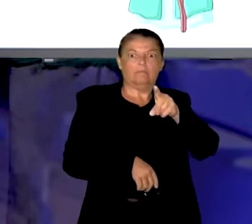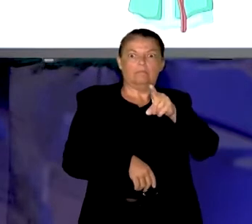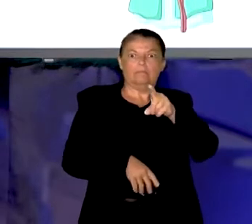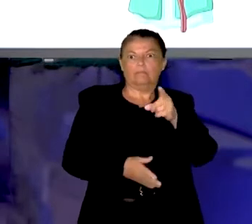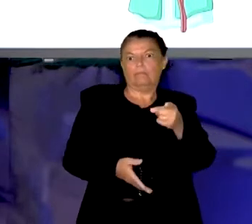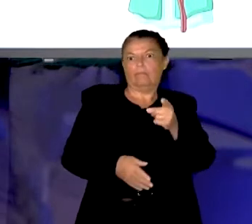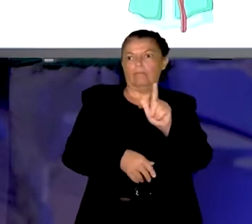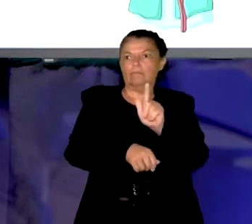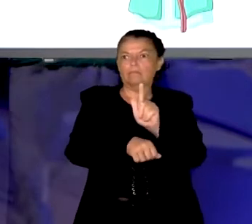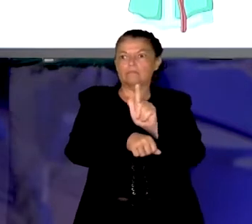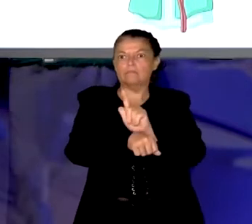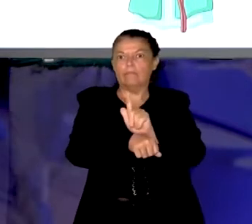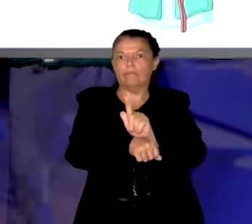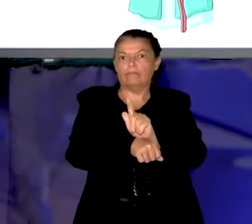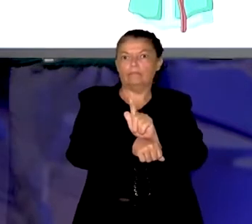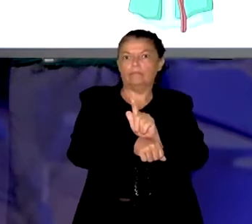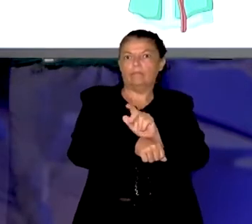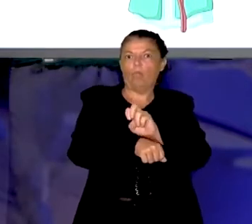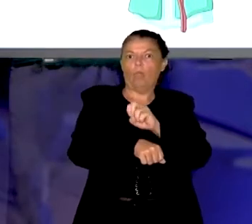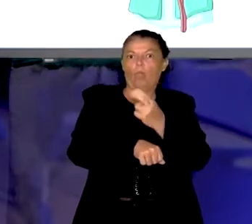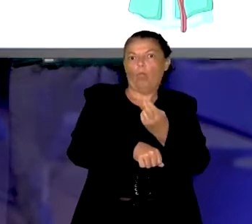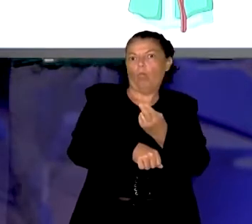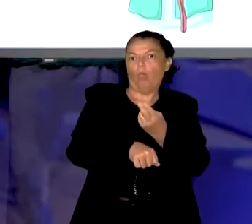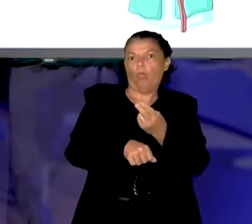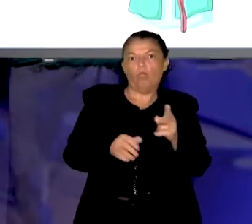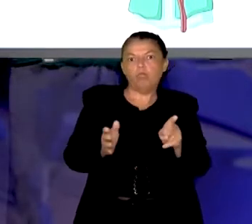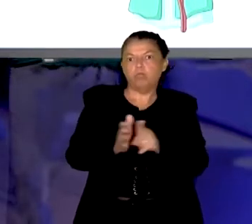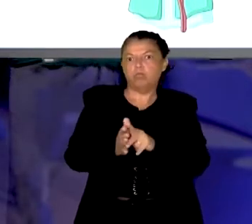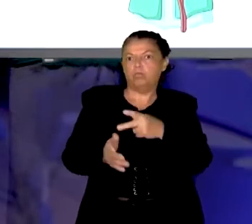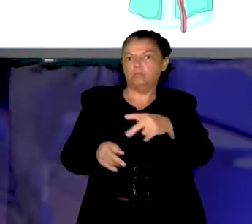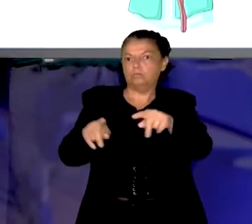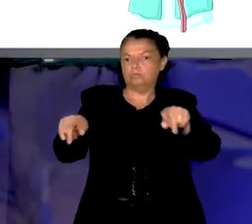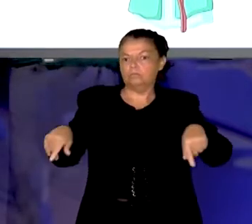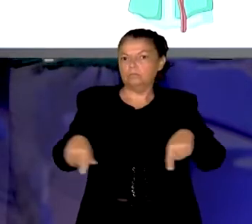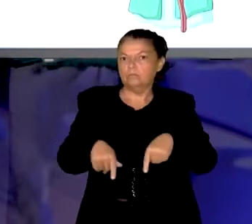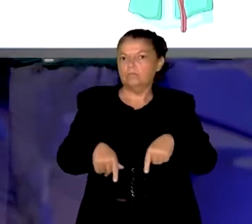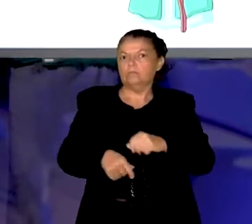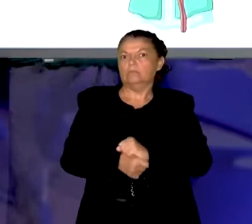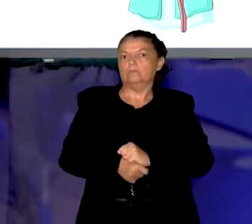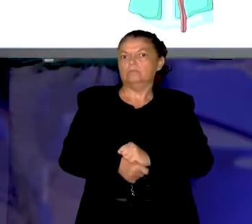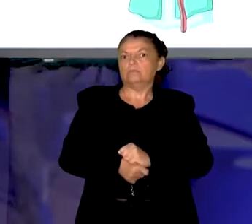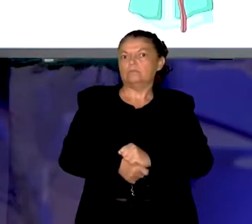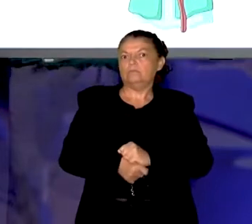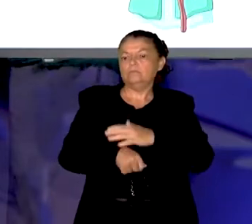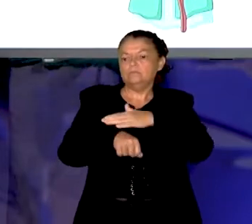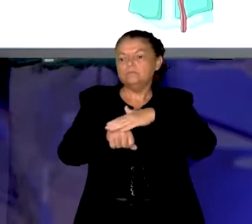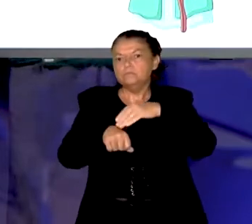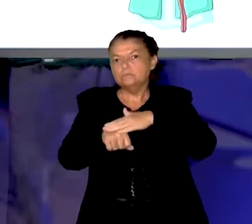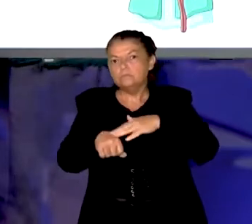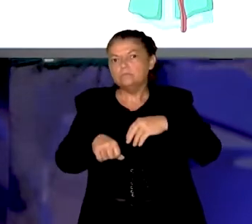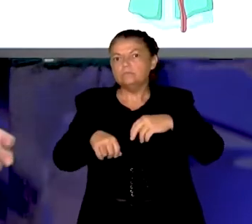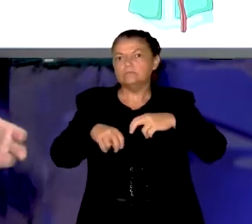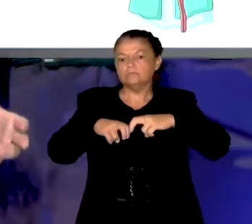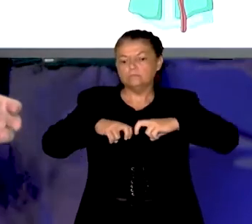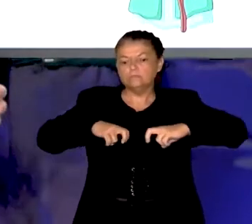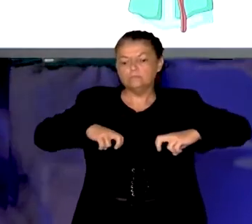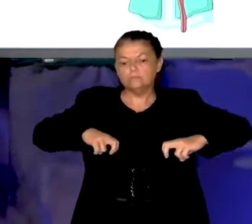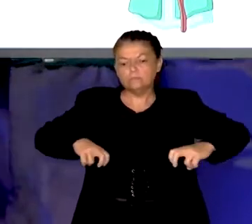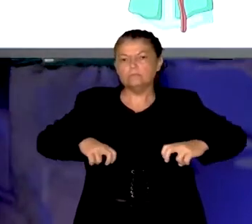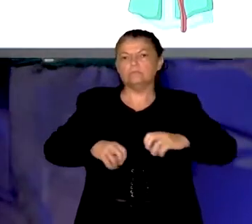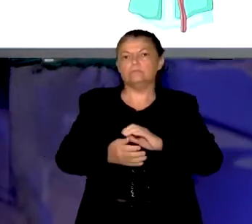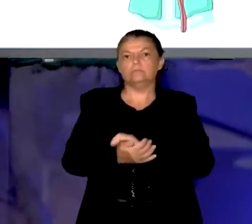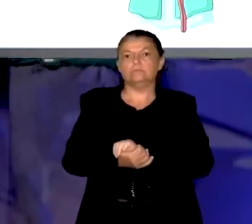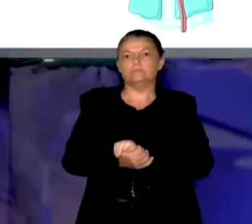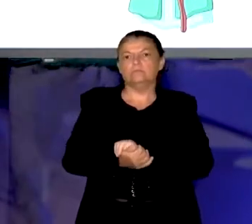será que o líder, por exemplo, da sua sala, é aquele que costuma escutar vocês, que é aquele que reúne aquilo que a